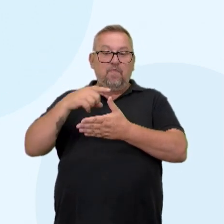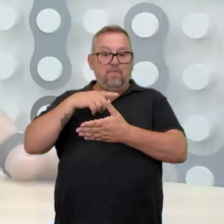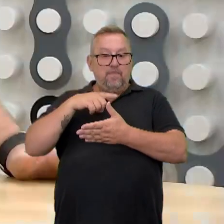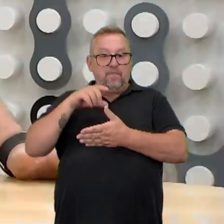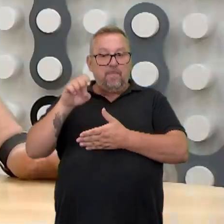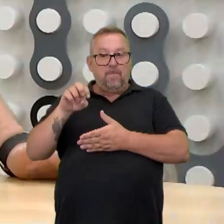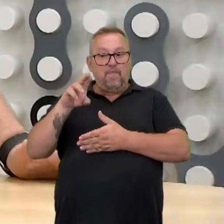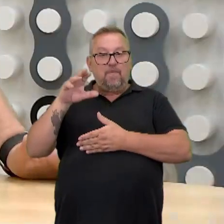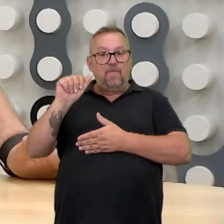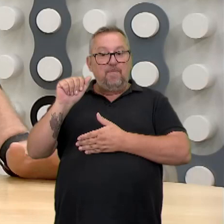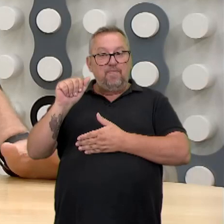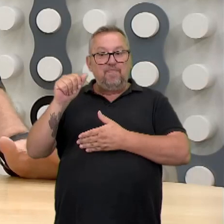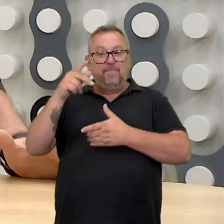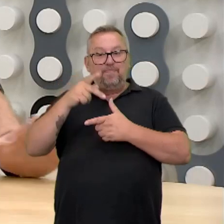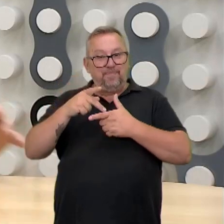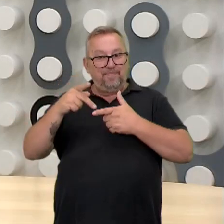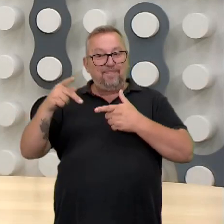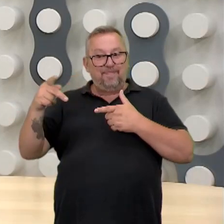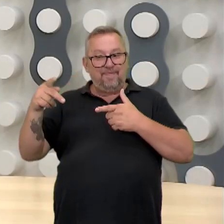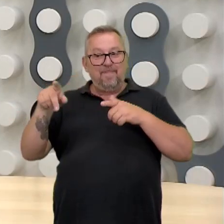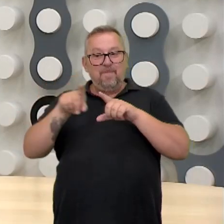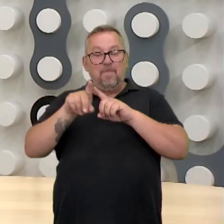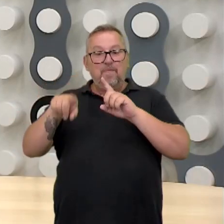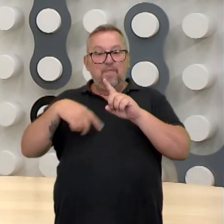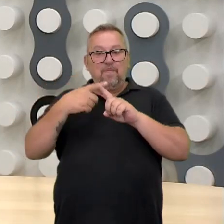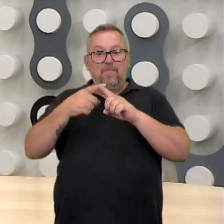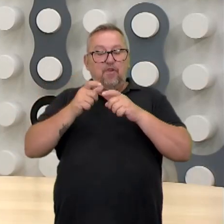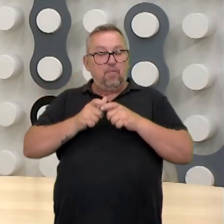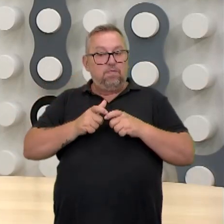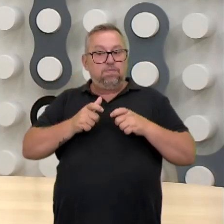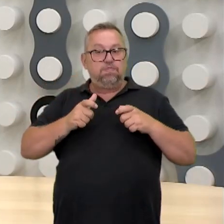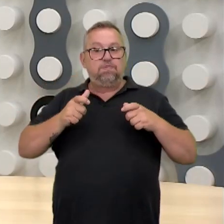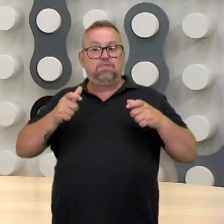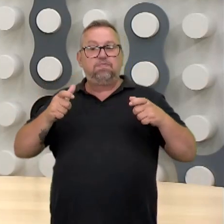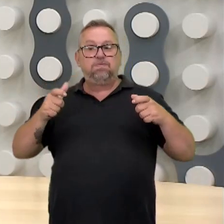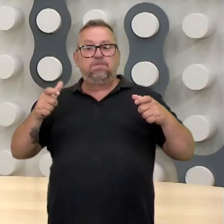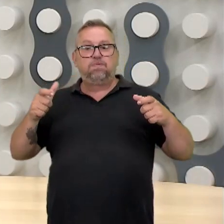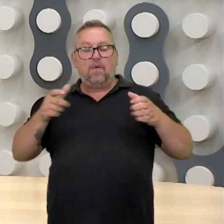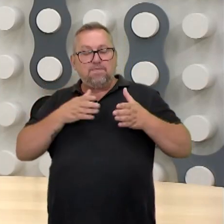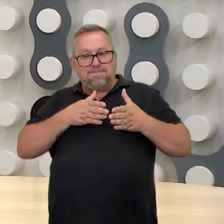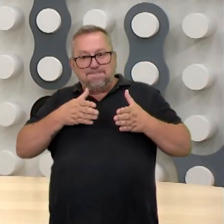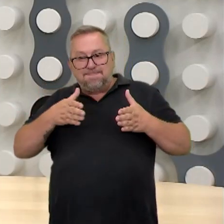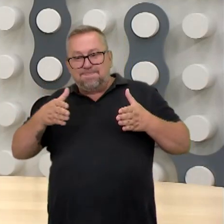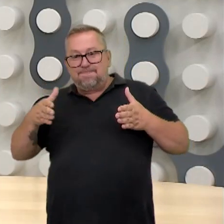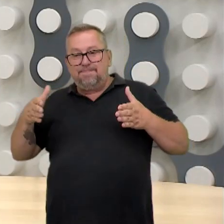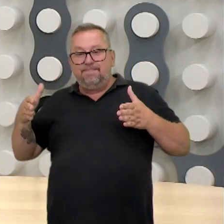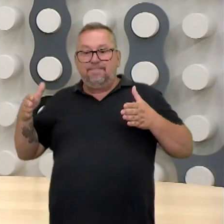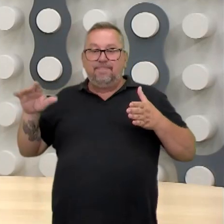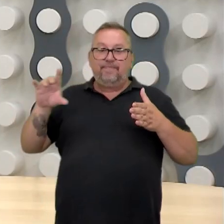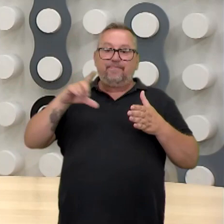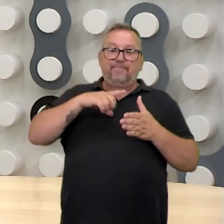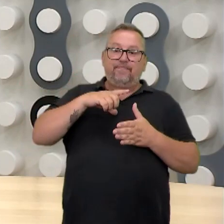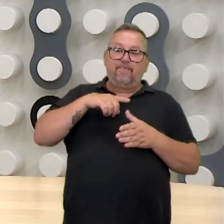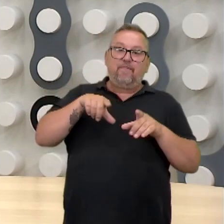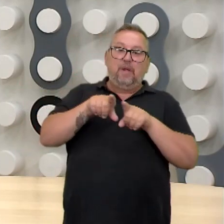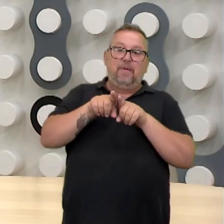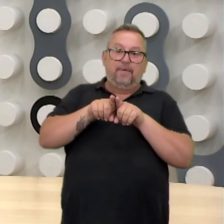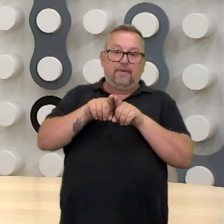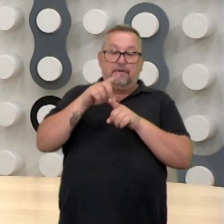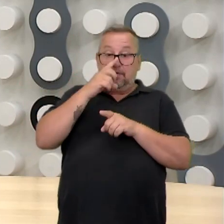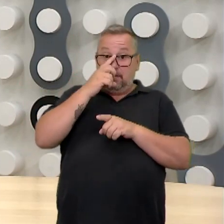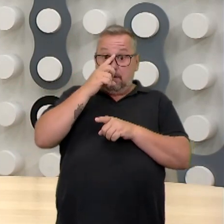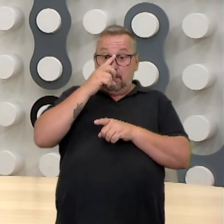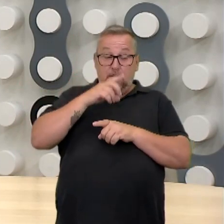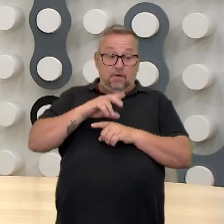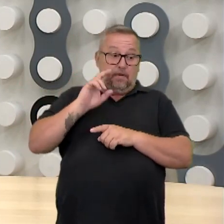era Paleozoica, né, a era mais extensa que nós temos aí do nosso éon Fanerozoico, né, e até, né, na